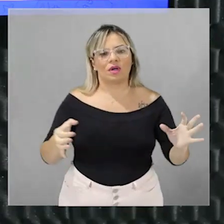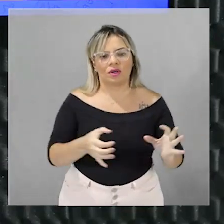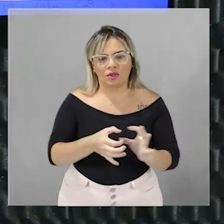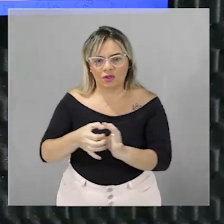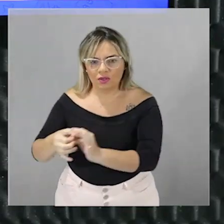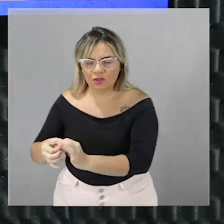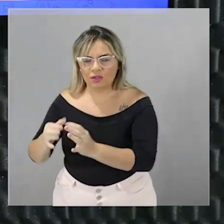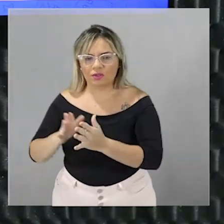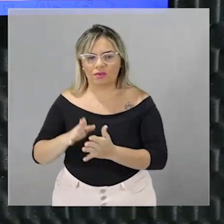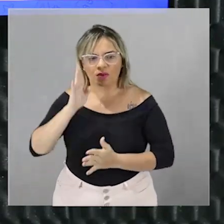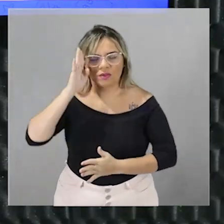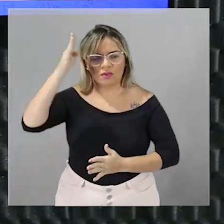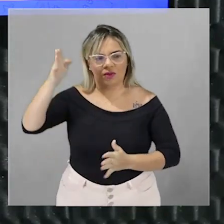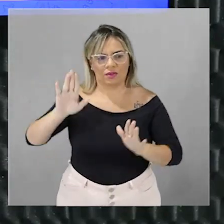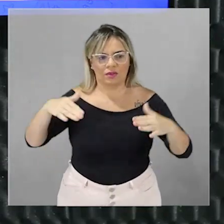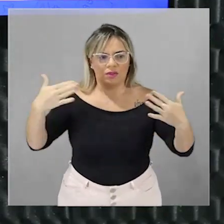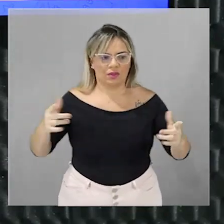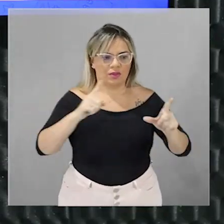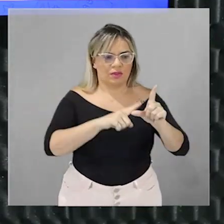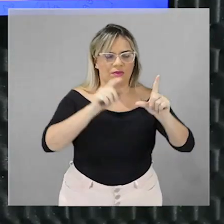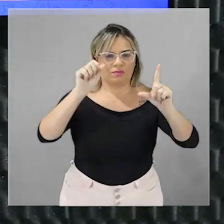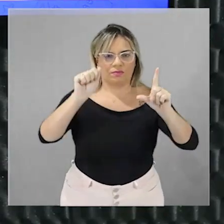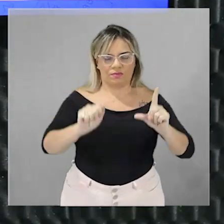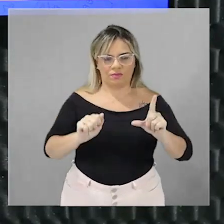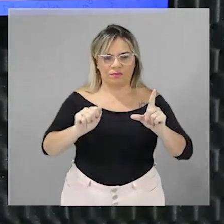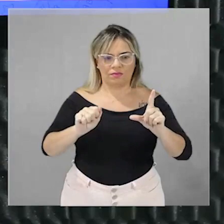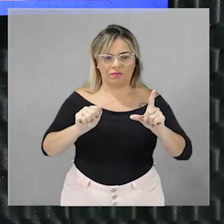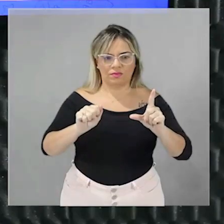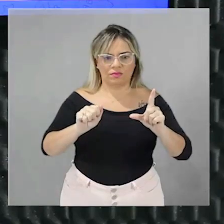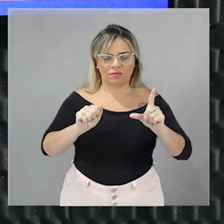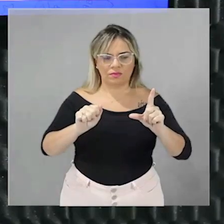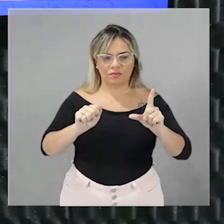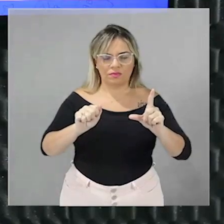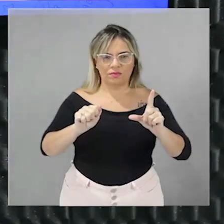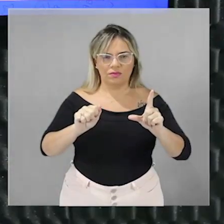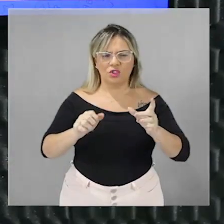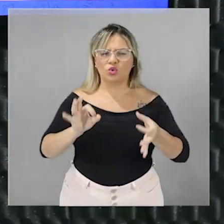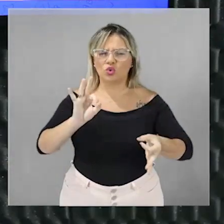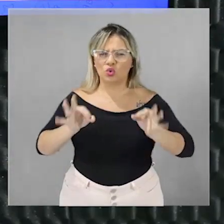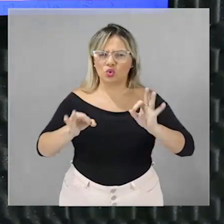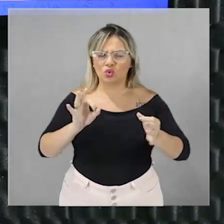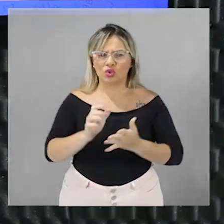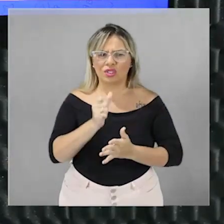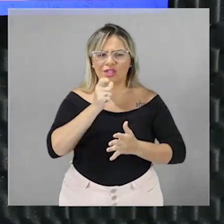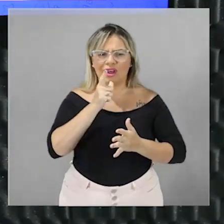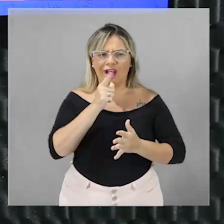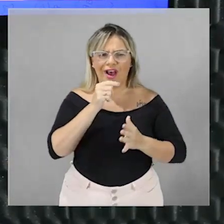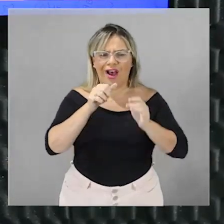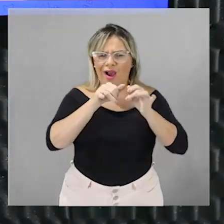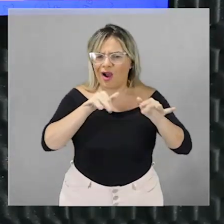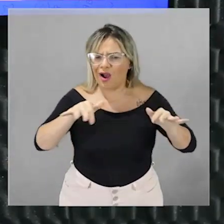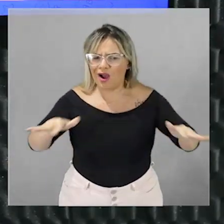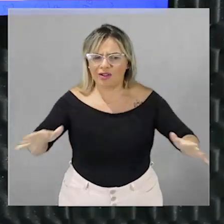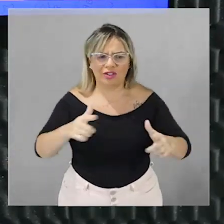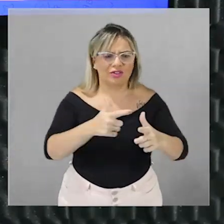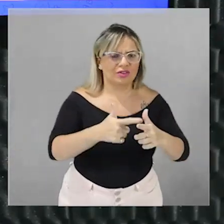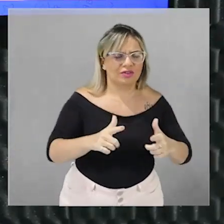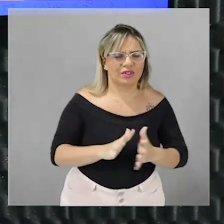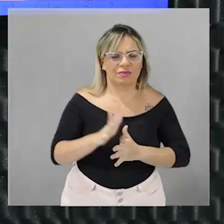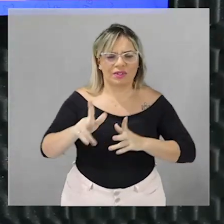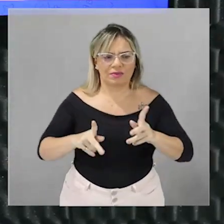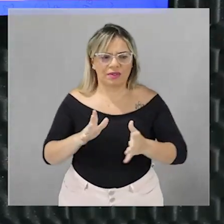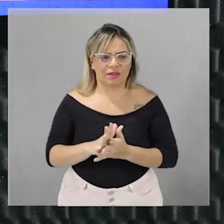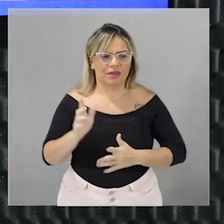princípios. Vai estar pautado o texto na distribuição equitativa, ou seja, justa do abastecimento, no monitoramento do fornecimento